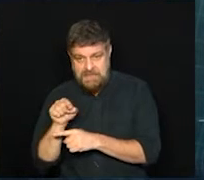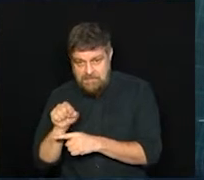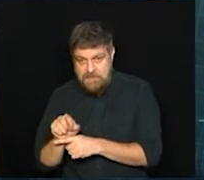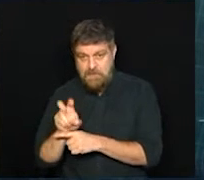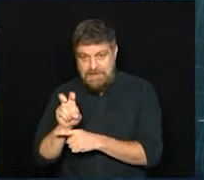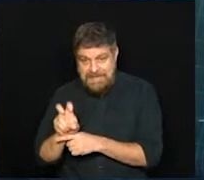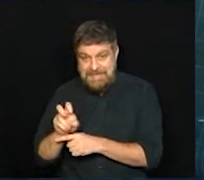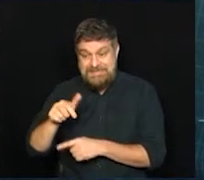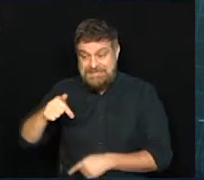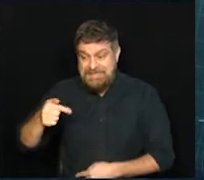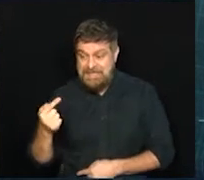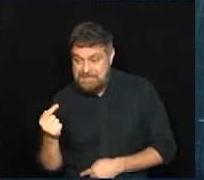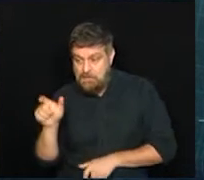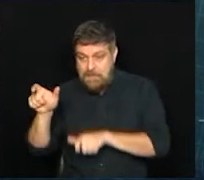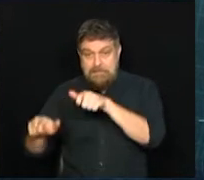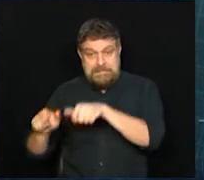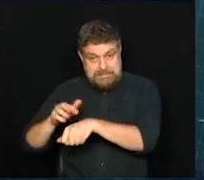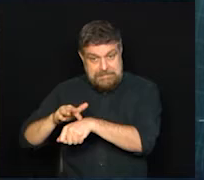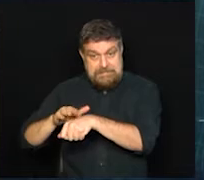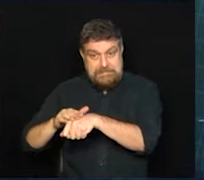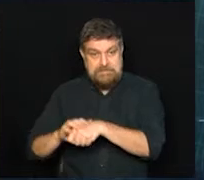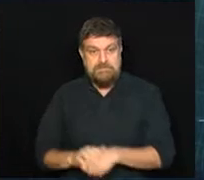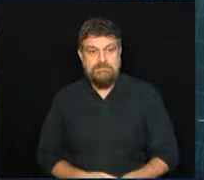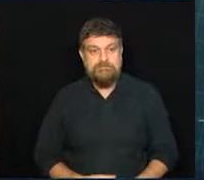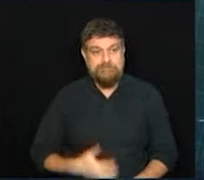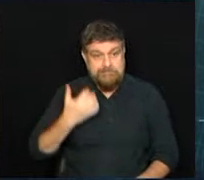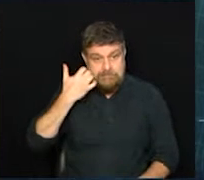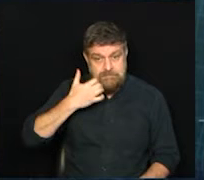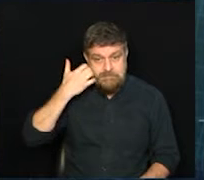23.571 casos, Santa Bárbara do Oeste